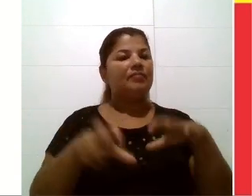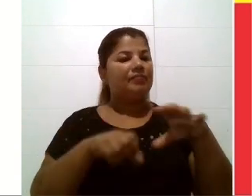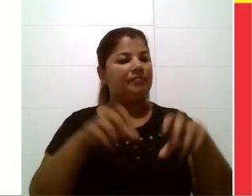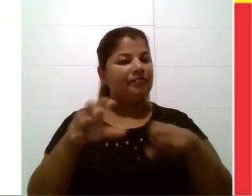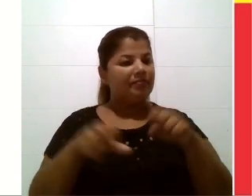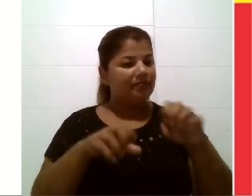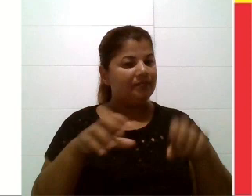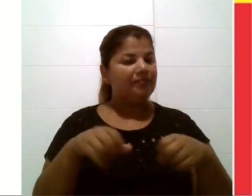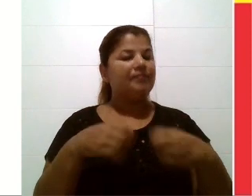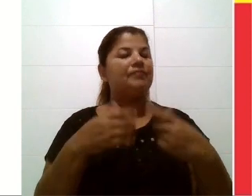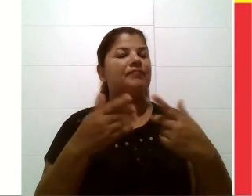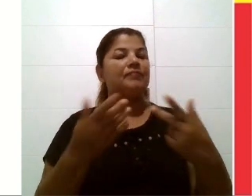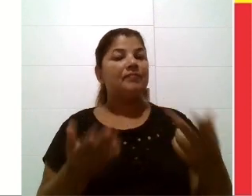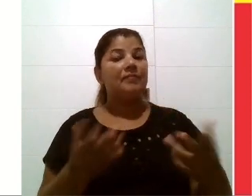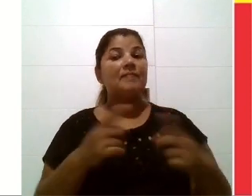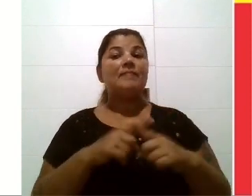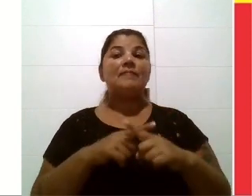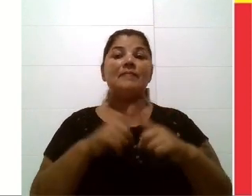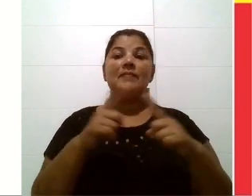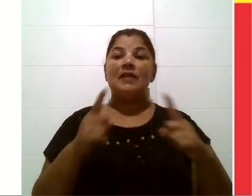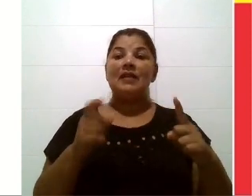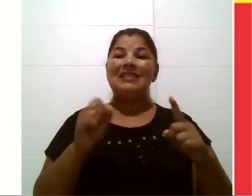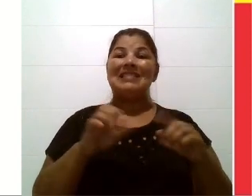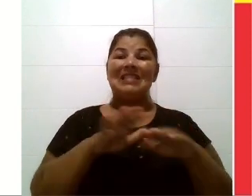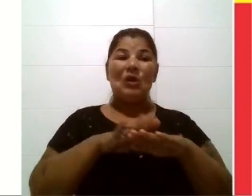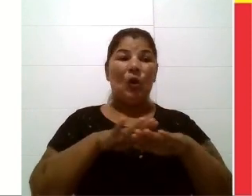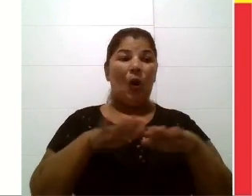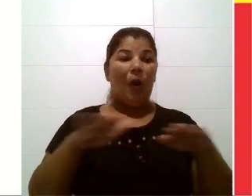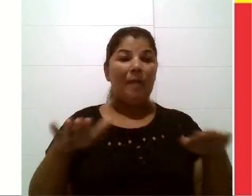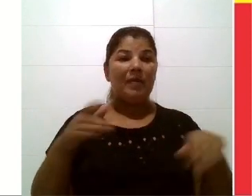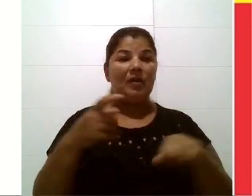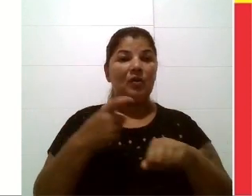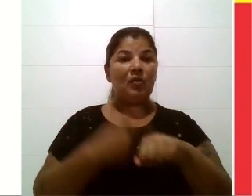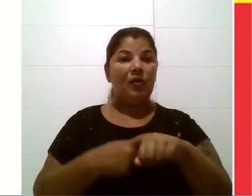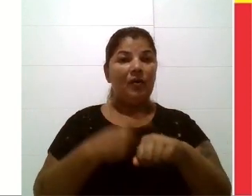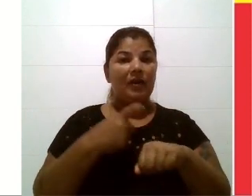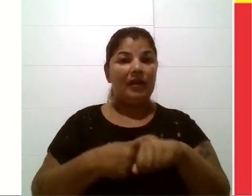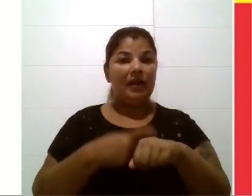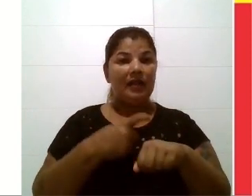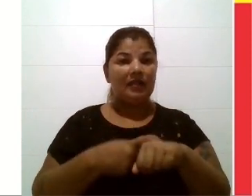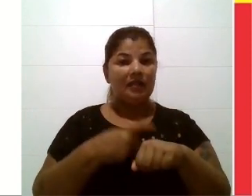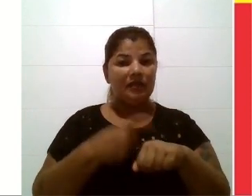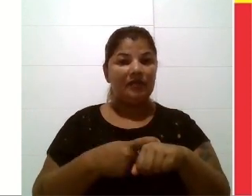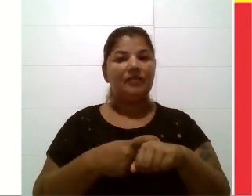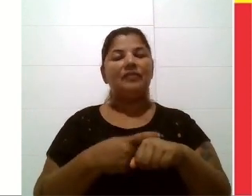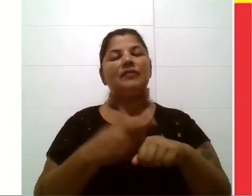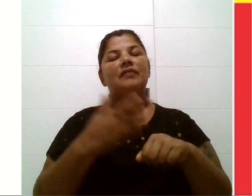nas últimas aulas, mas quando a gente cobre o solo com essa camada de concreto,